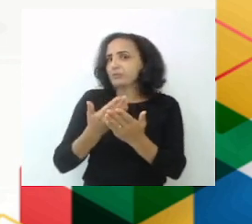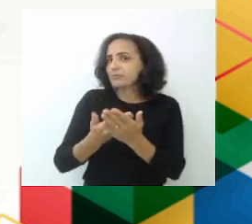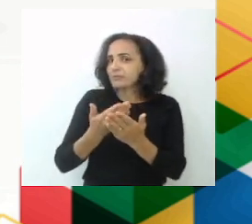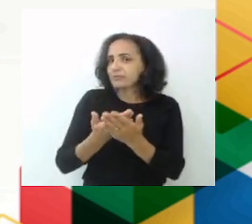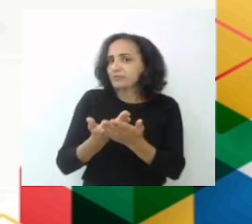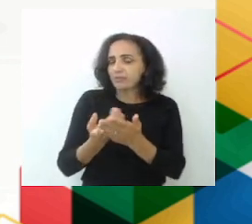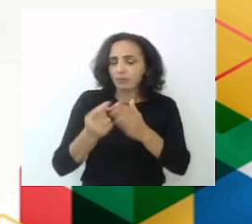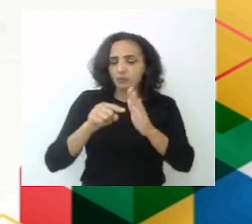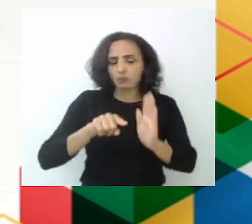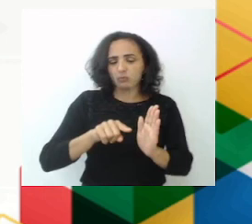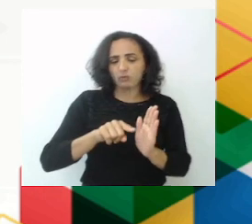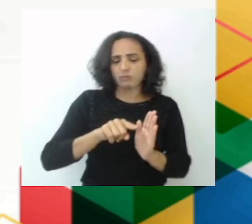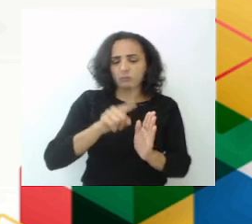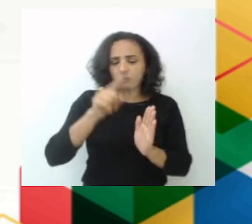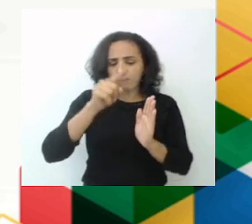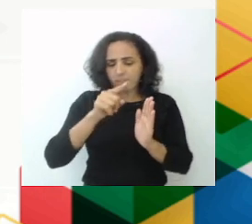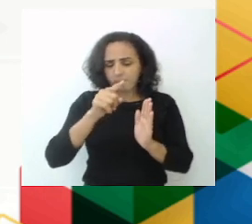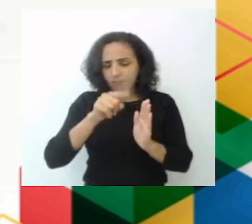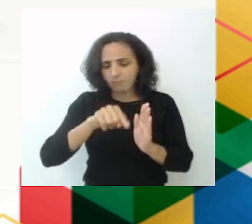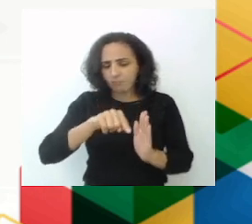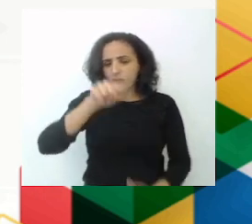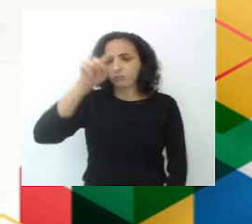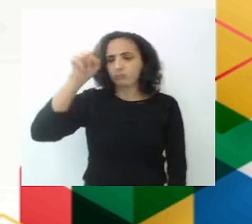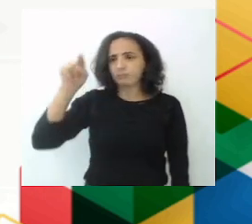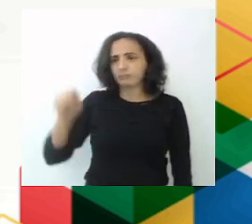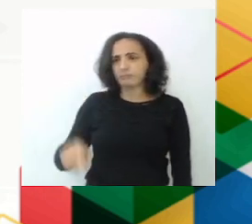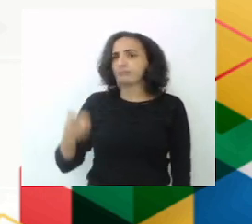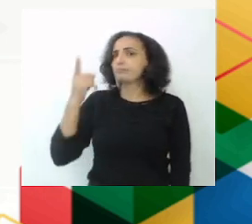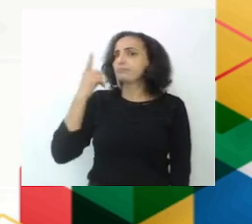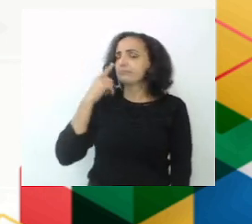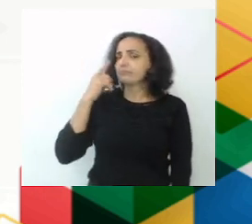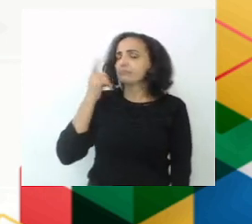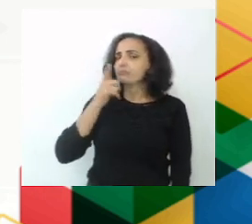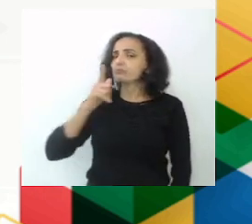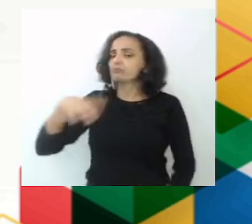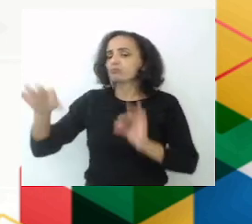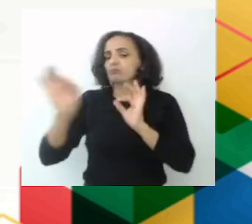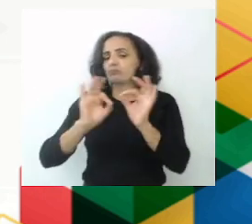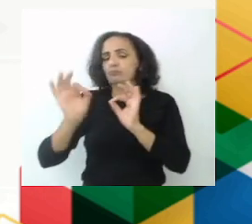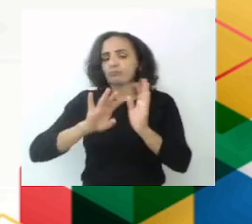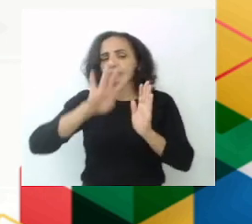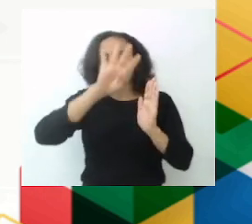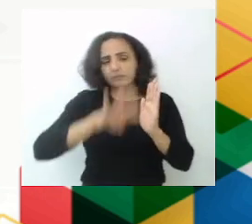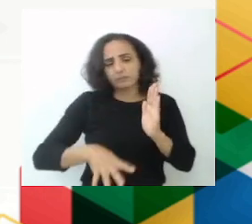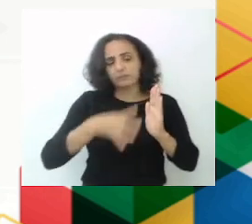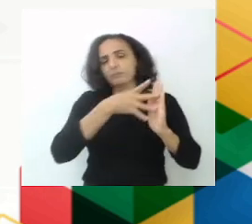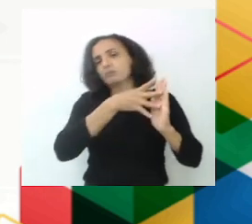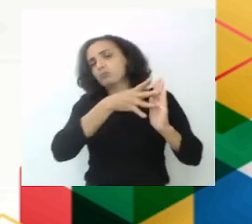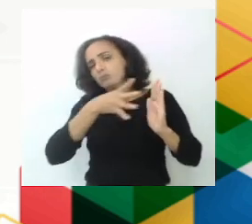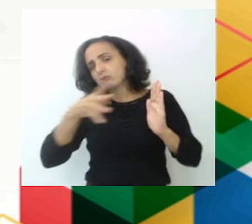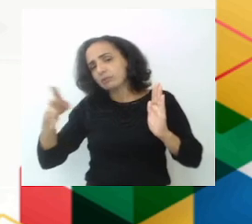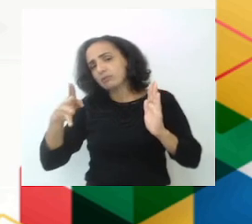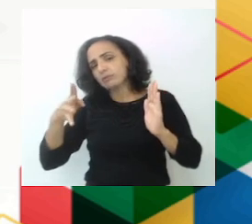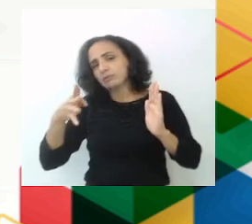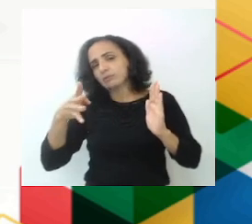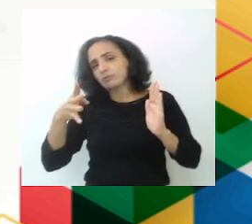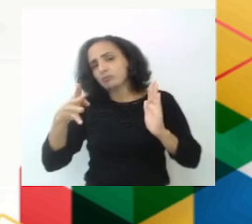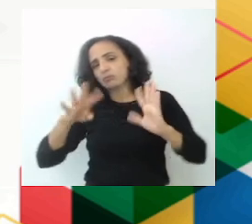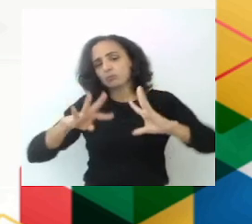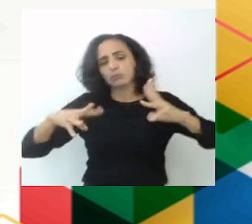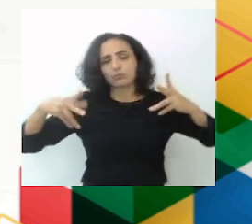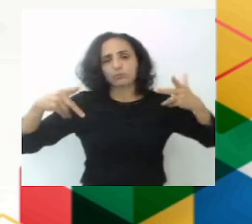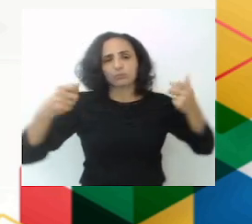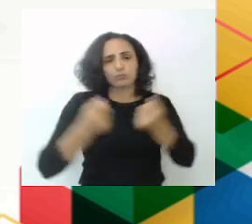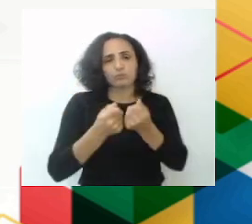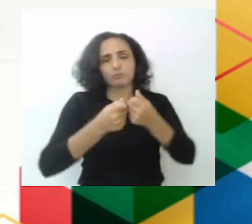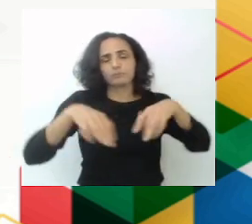para baixo. Então, tá aí como é que você consegue construir o gráfico de uma função